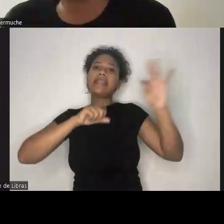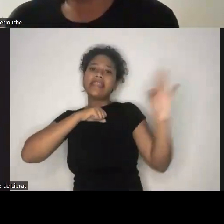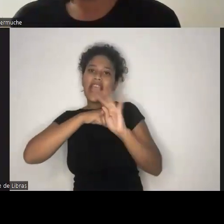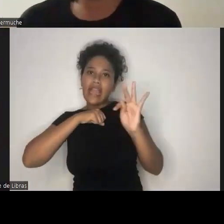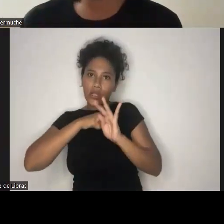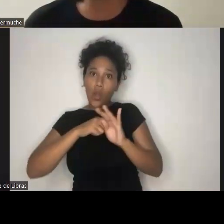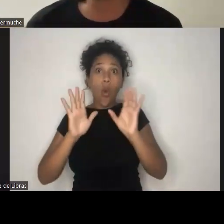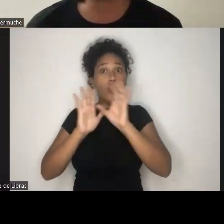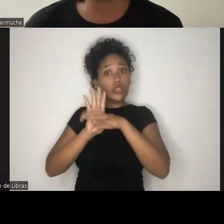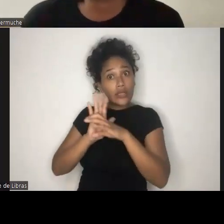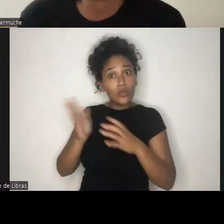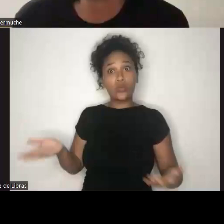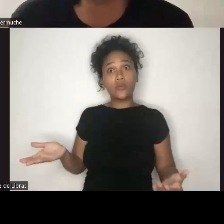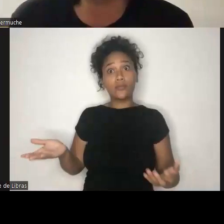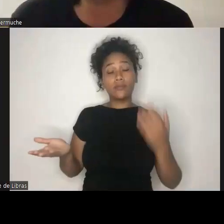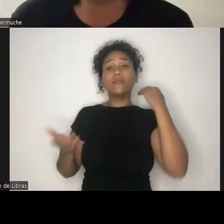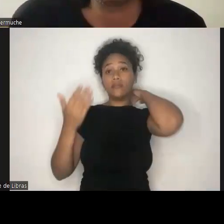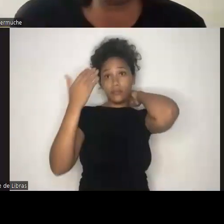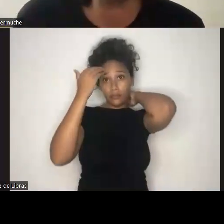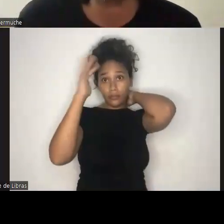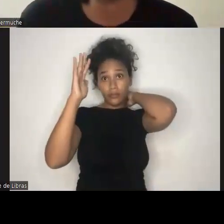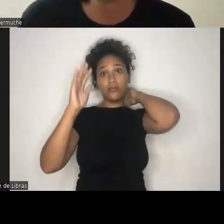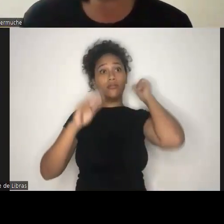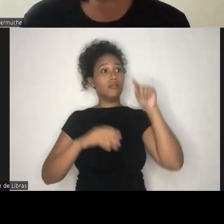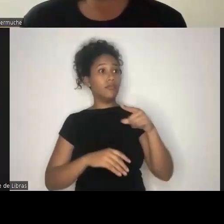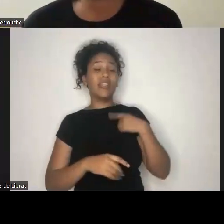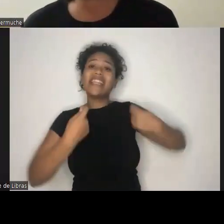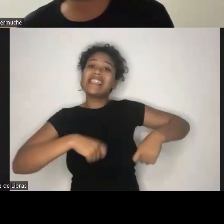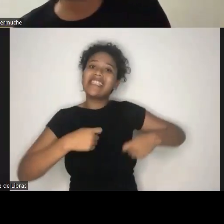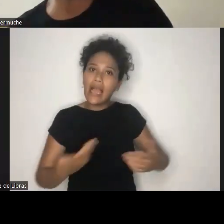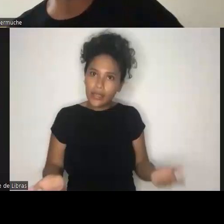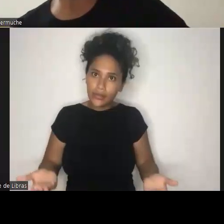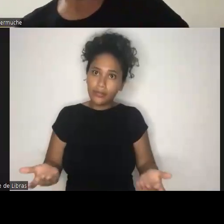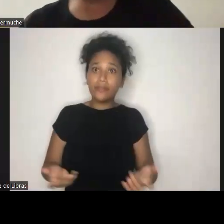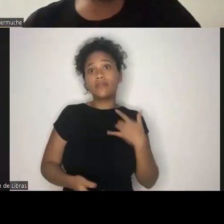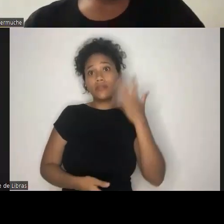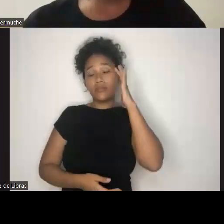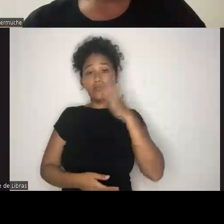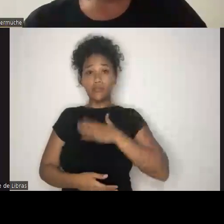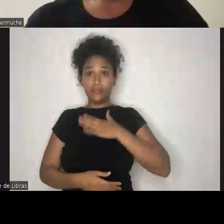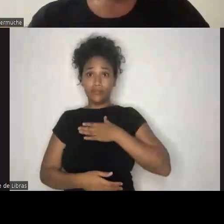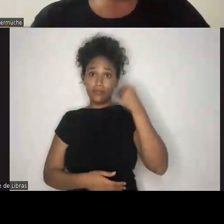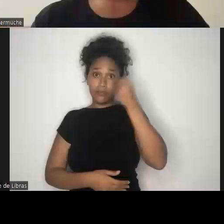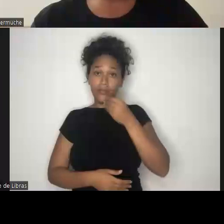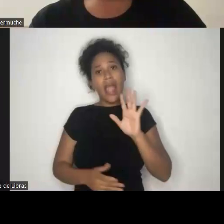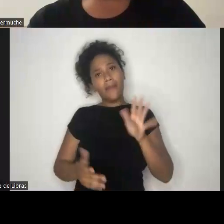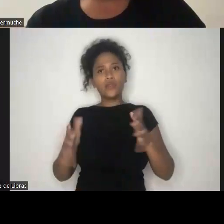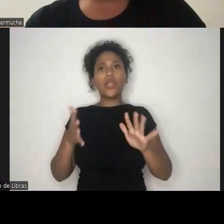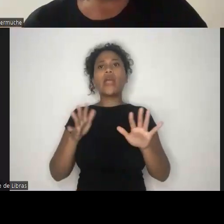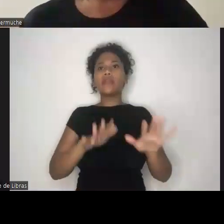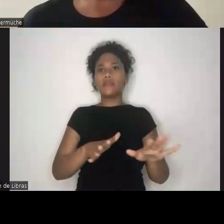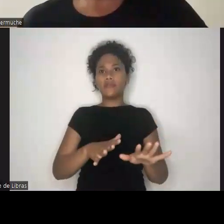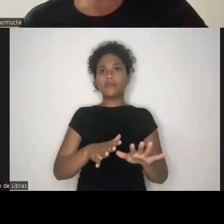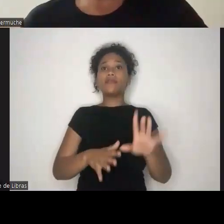conceito e entender essas demandas e essas necessidades e eu acho que a minha experiência ela foi muito por aí foi foi